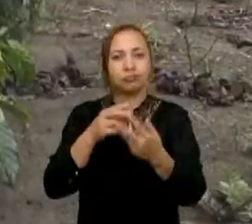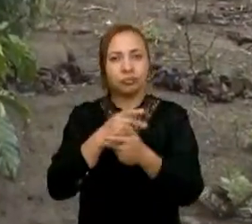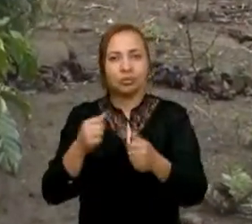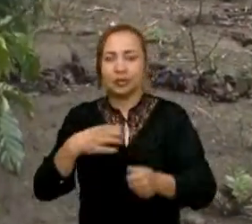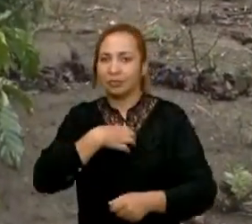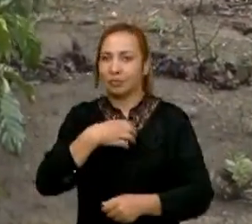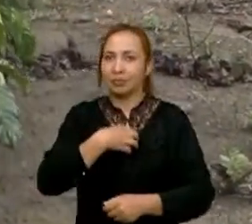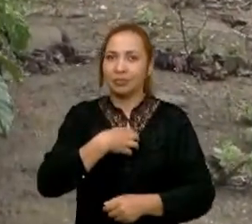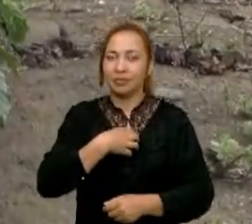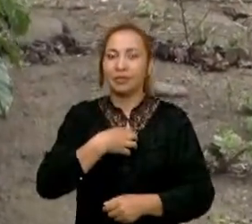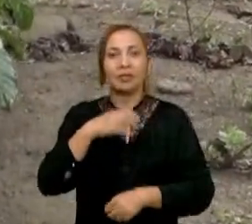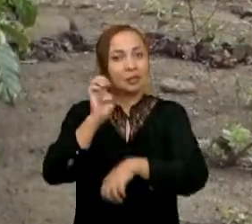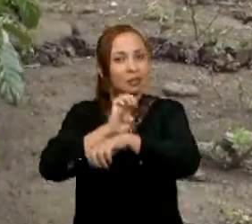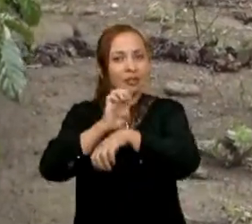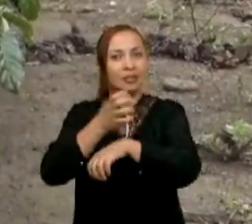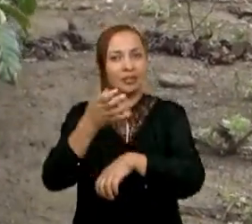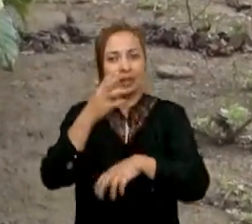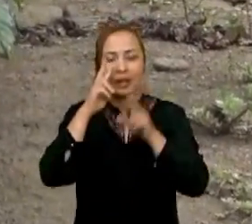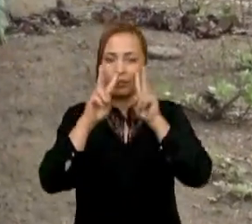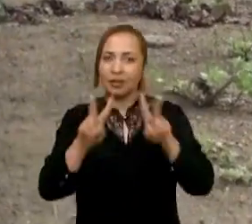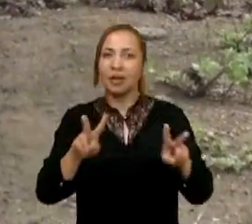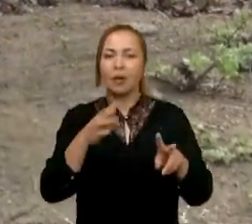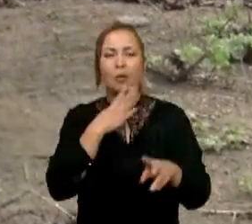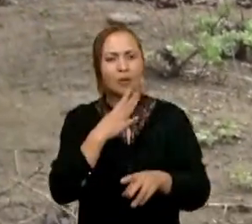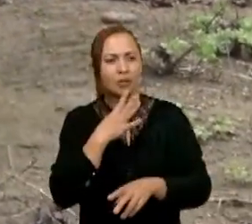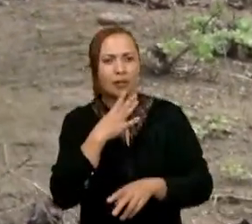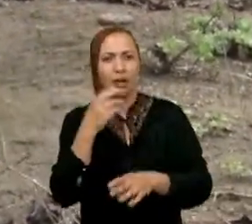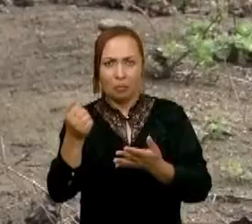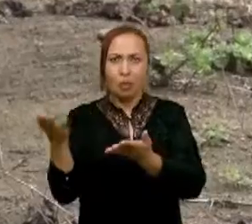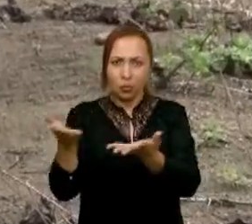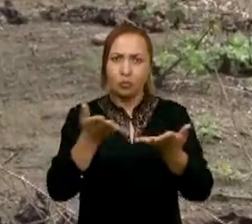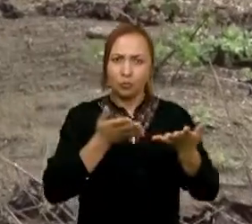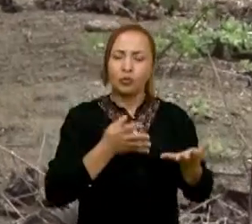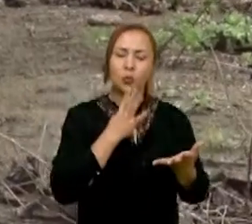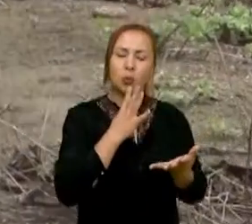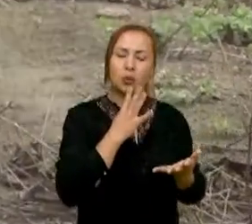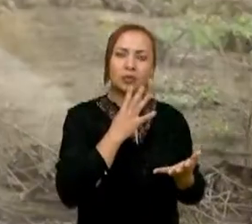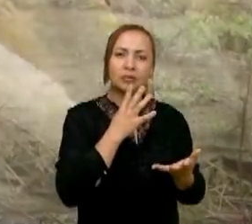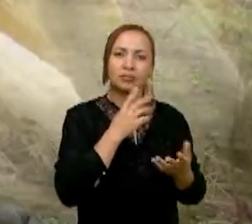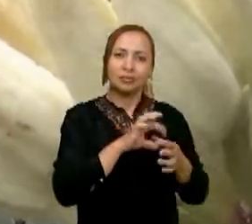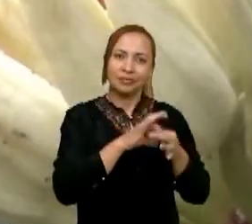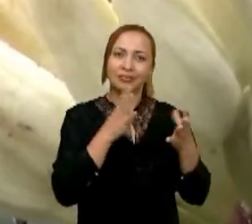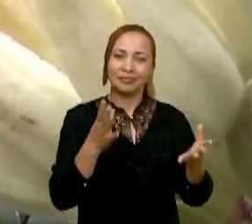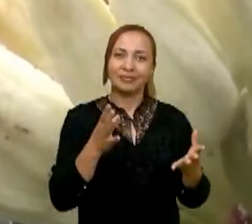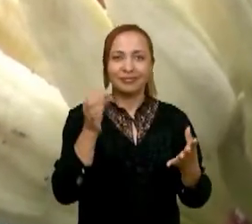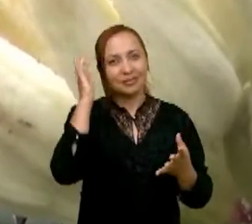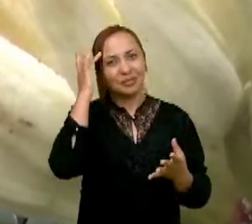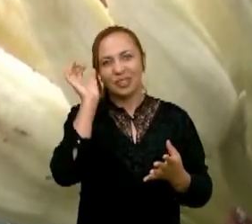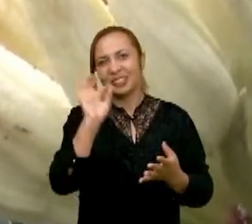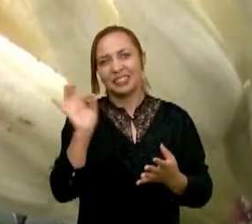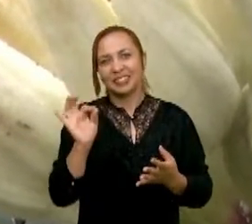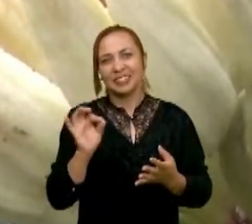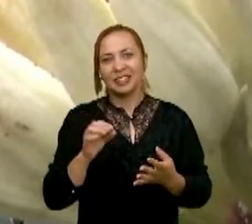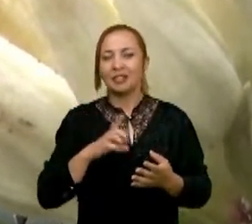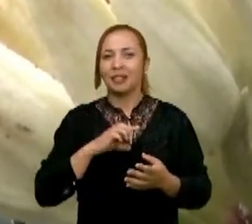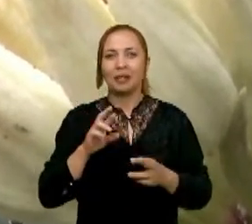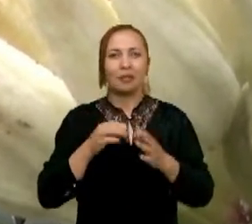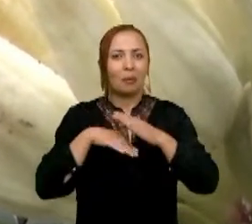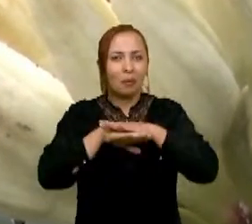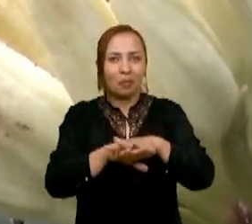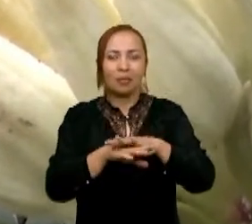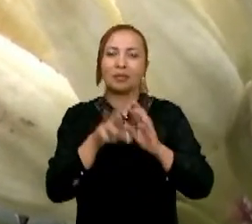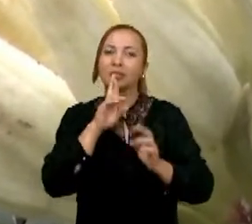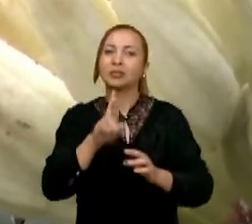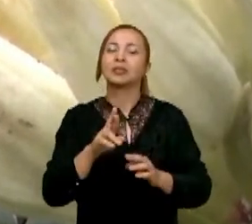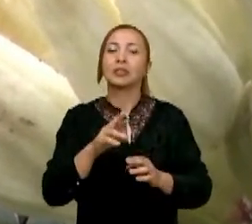Bahia, aí, o estado quiser, nós estamos aqui à disposição para mostrar, né? A gente está aí para isso, porque eu acho que ninguém vai guardar resultado de